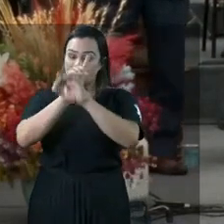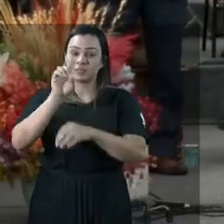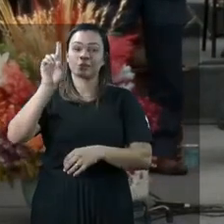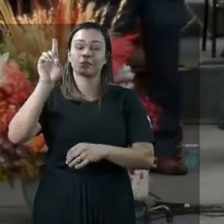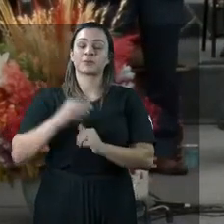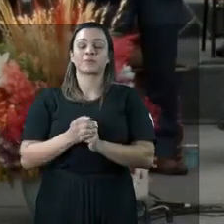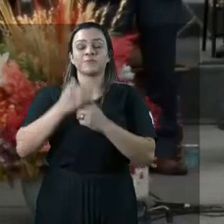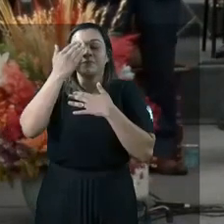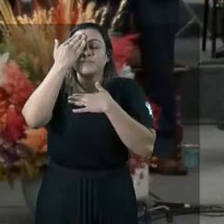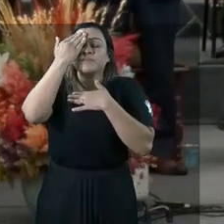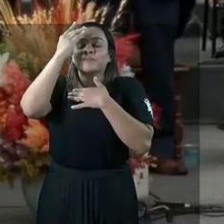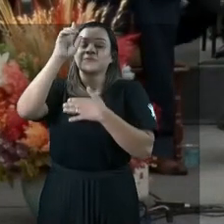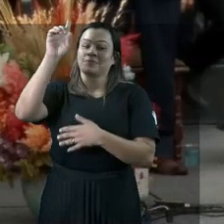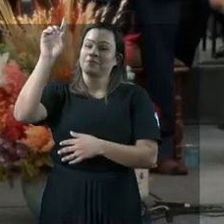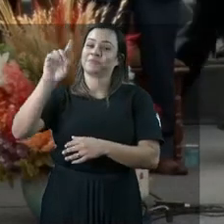Graças a Deus.